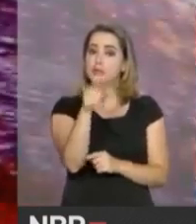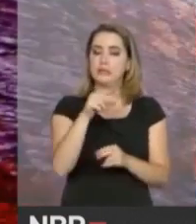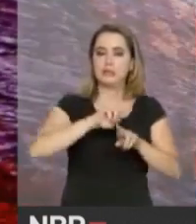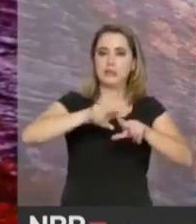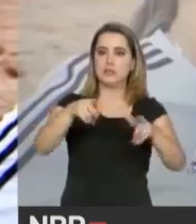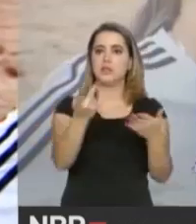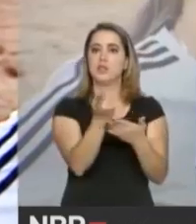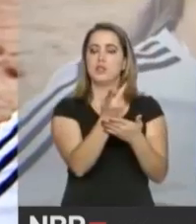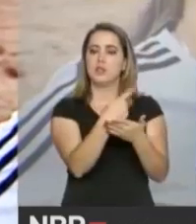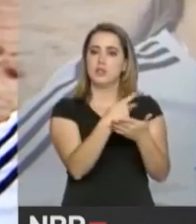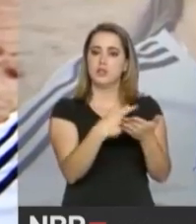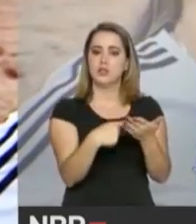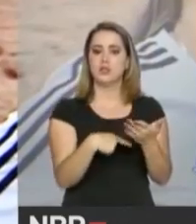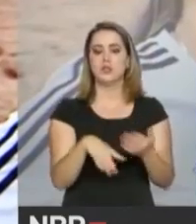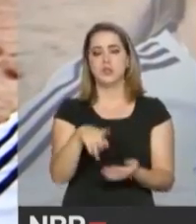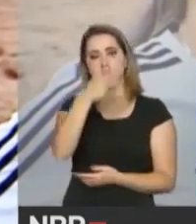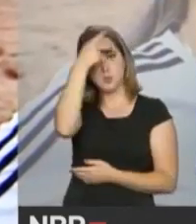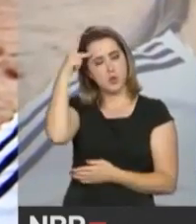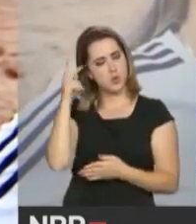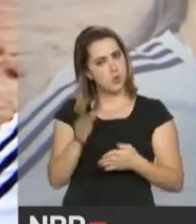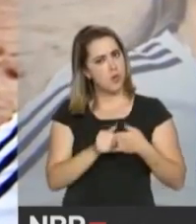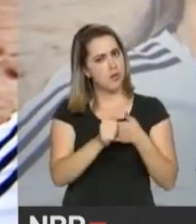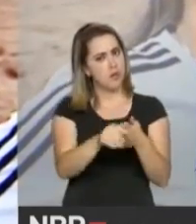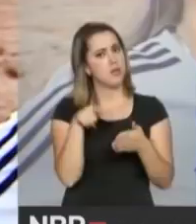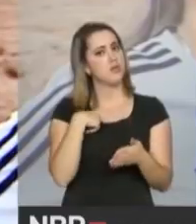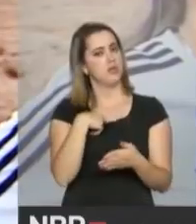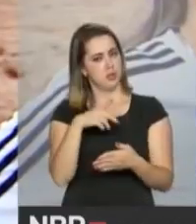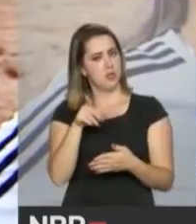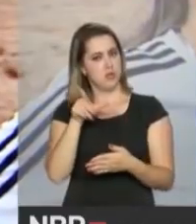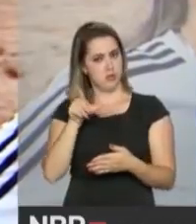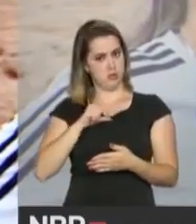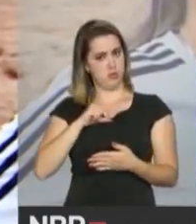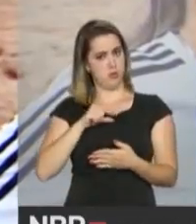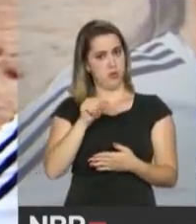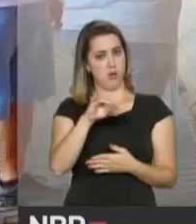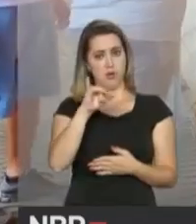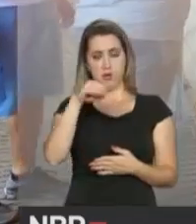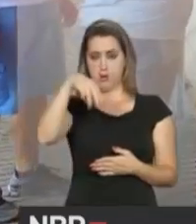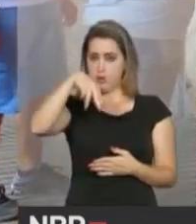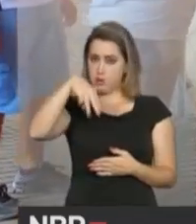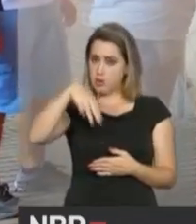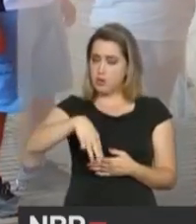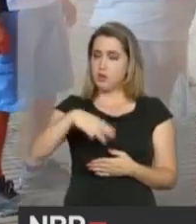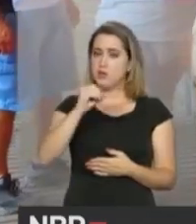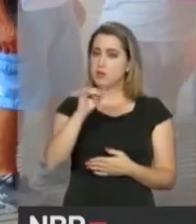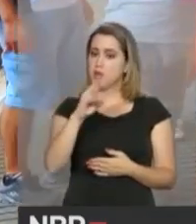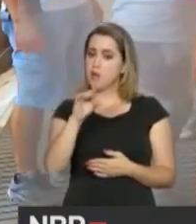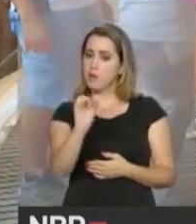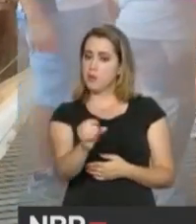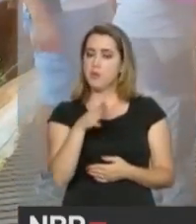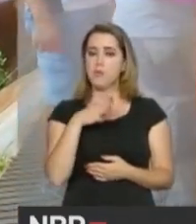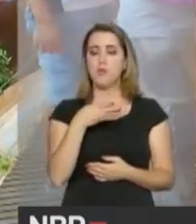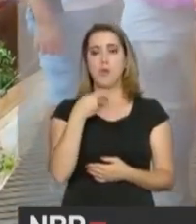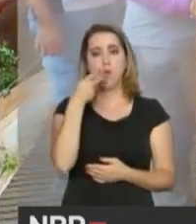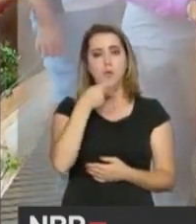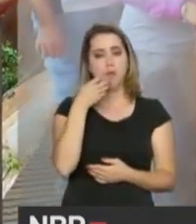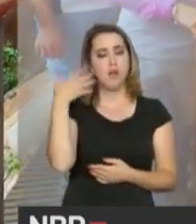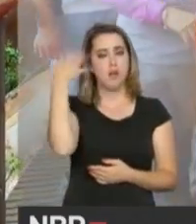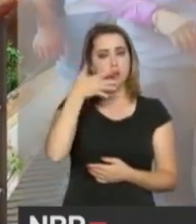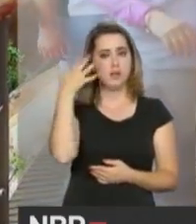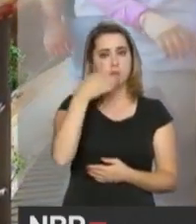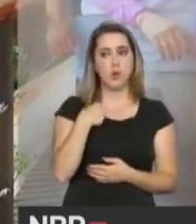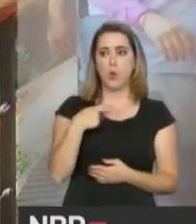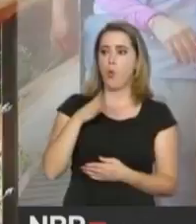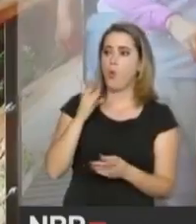Pedra Furada. Os guias turísticos, credenciados pelo ICMBio, contam aos visitantes as histórias sobre o descobrimento